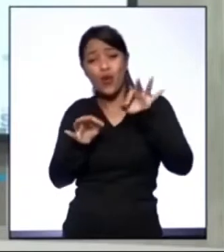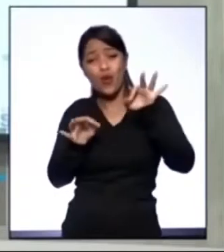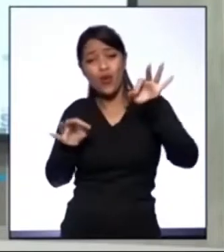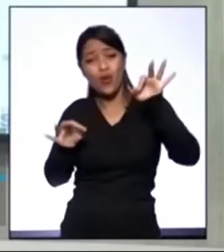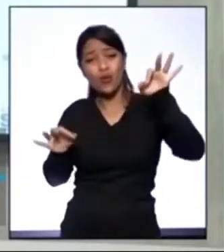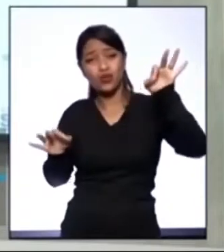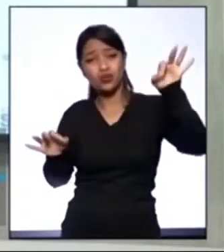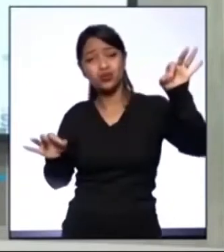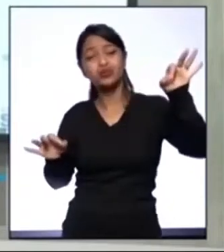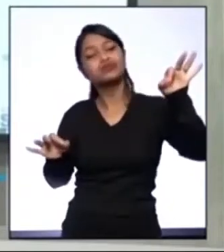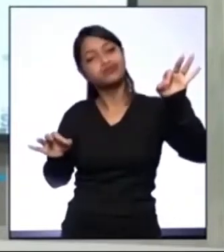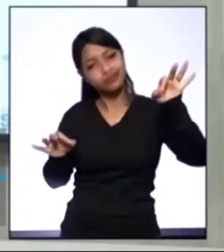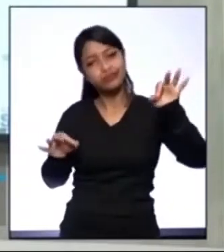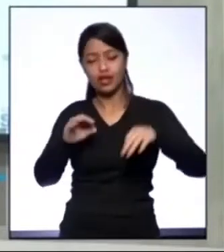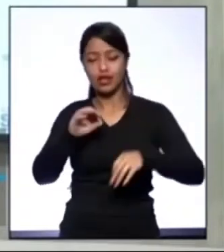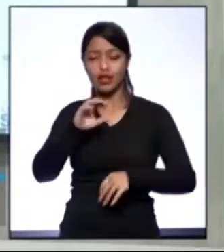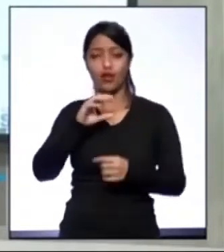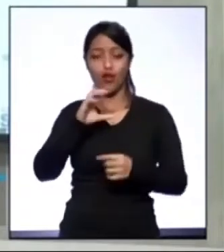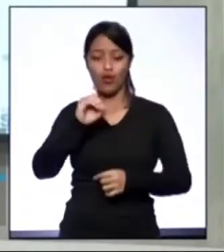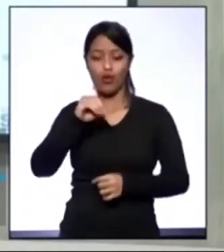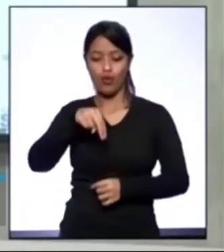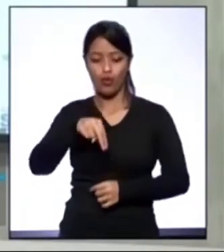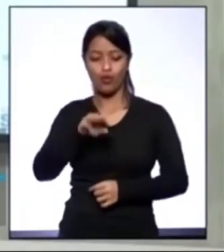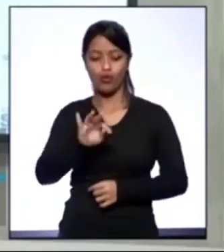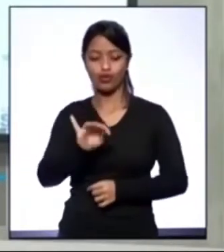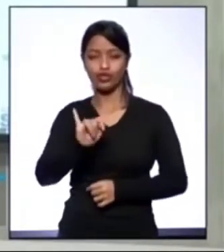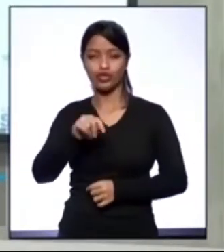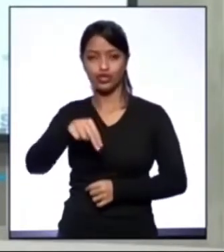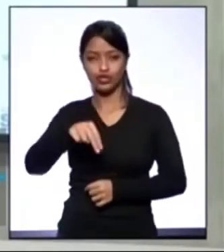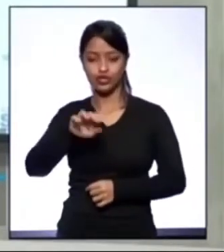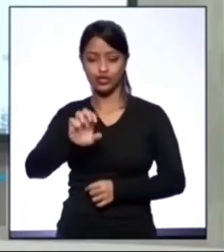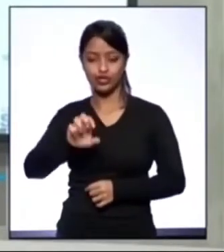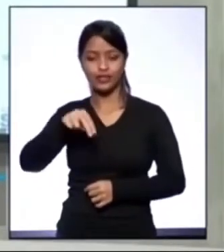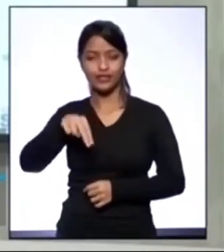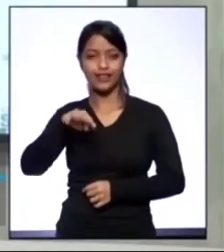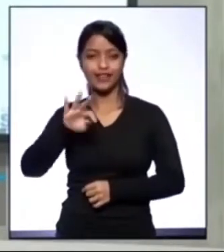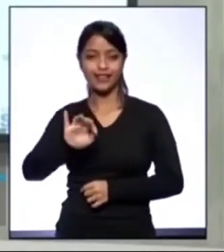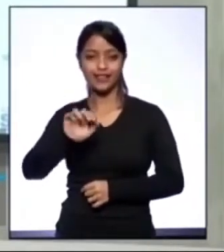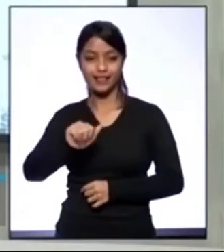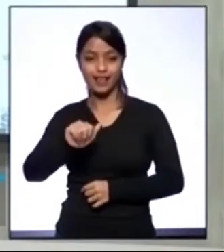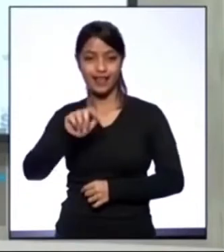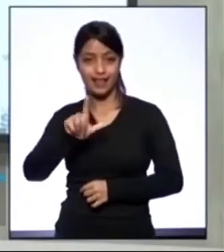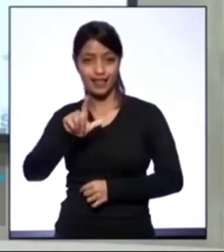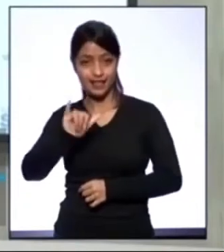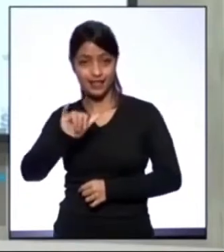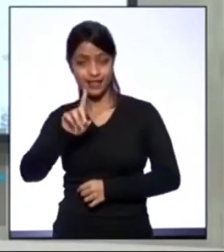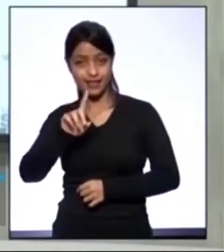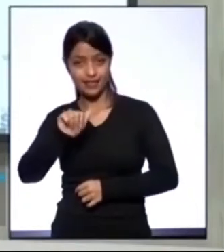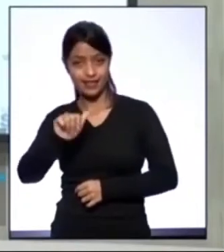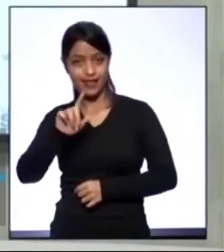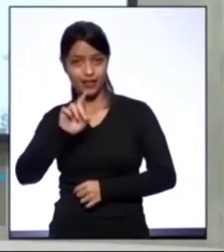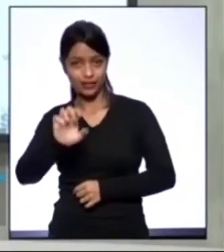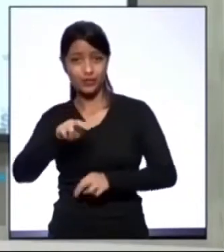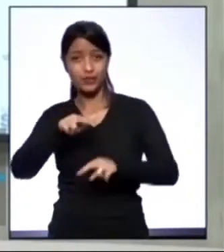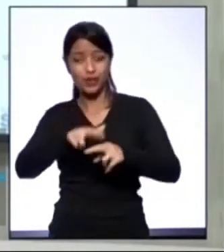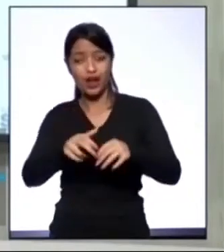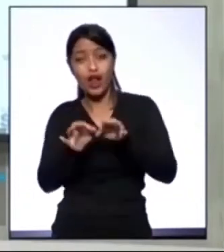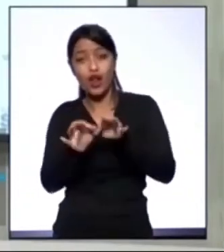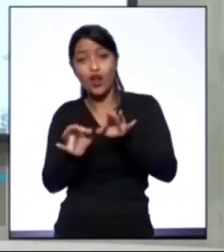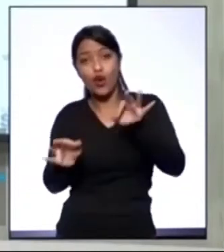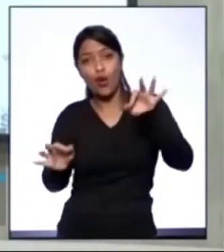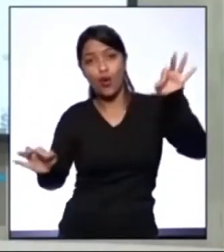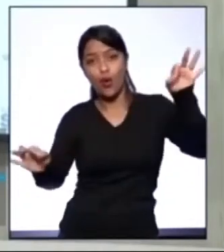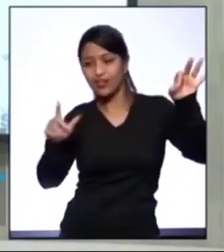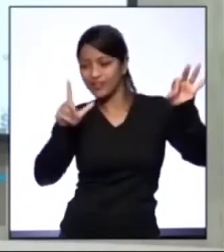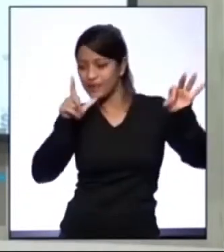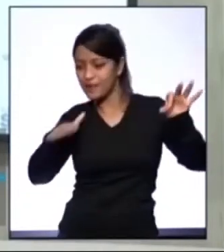sofrendo a ação da continentalidade. Tudo bem, galera? Então, maritimidade e continentalidade tem a ver com a sua